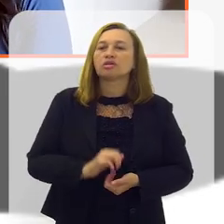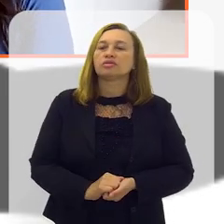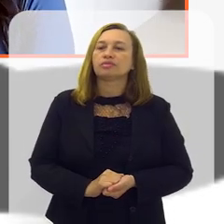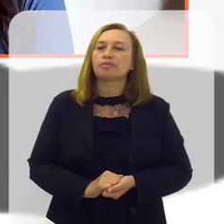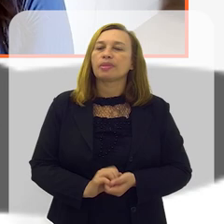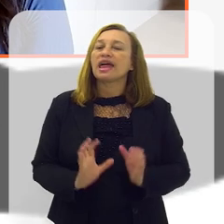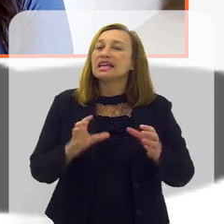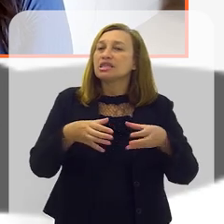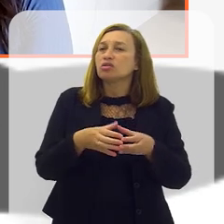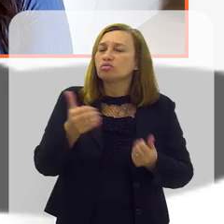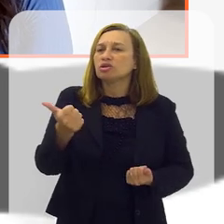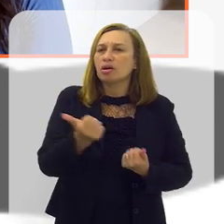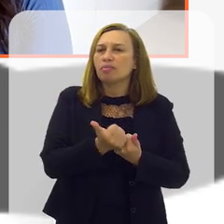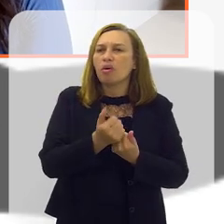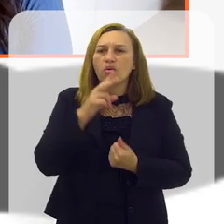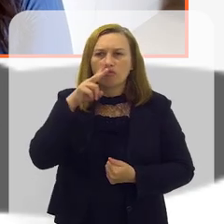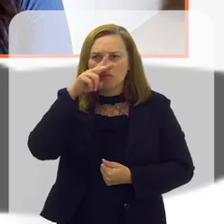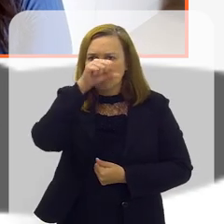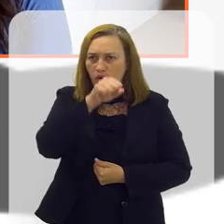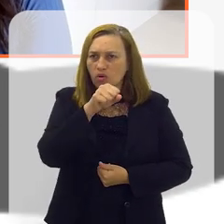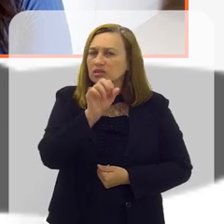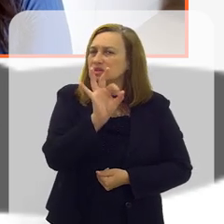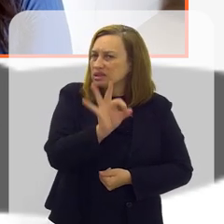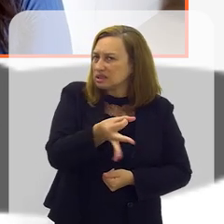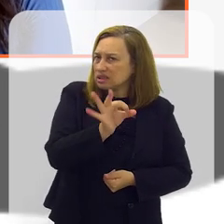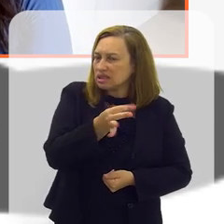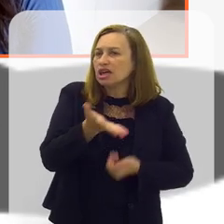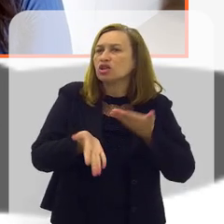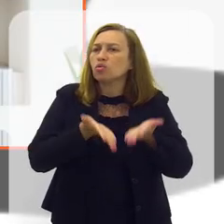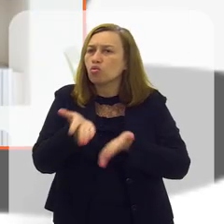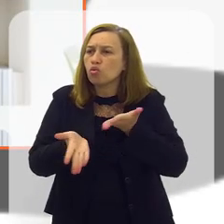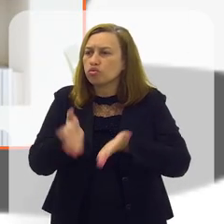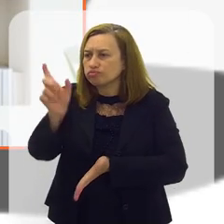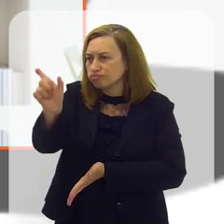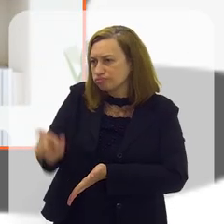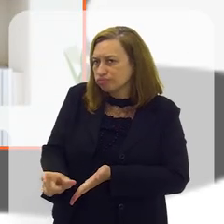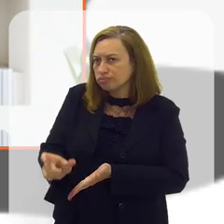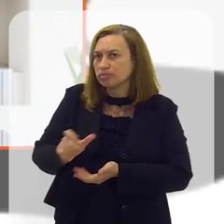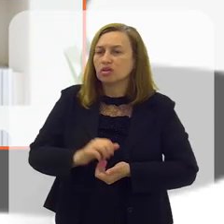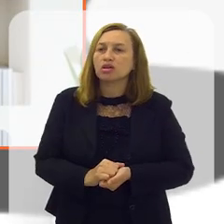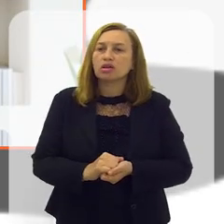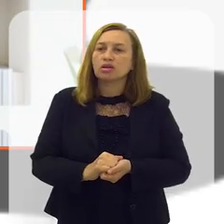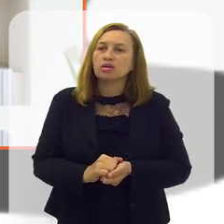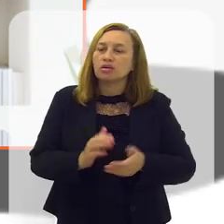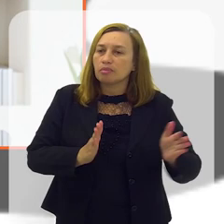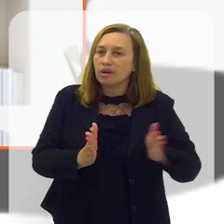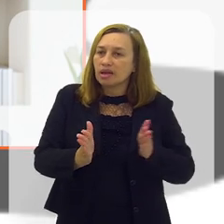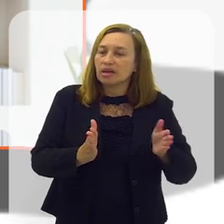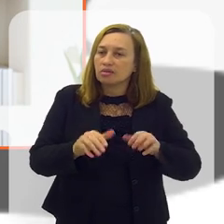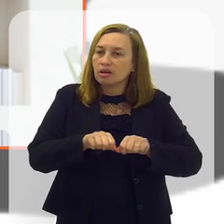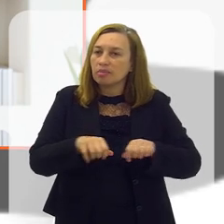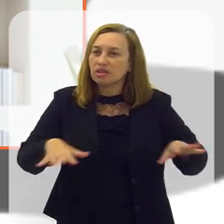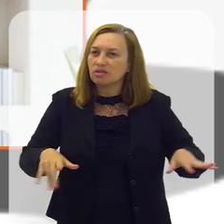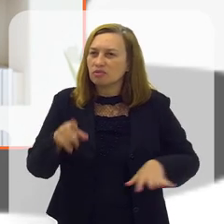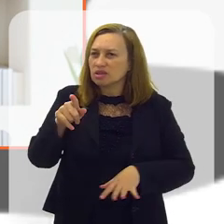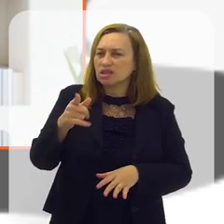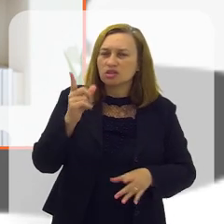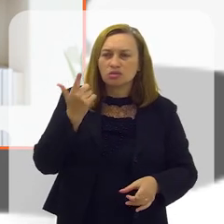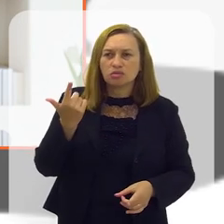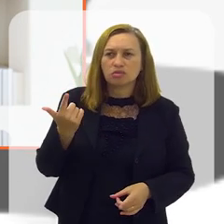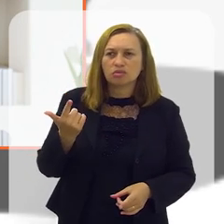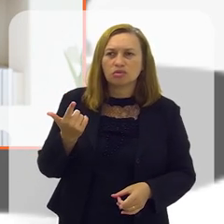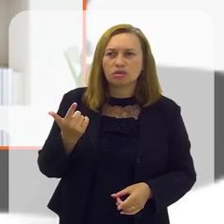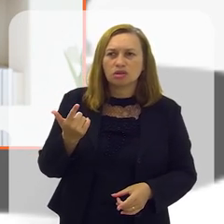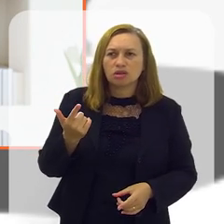comum. Esse grupo de apoio, ele é fortíssimo e ele de fato cuida da pessoa. Tanto que durante a pandemia vocês